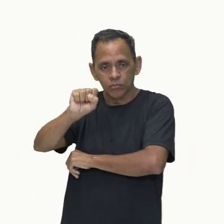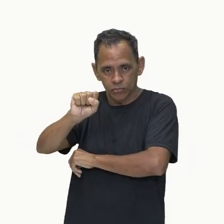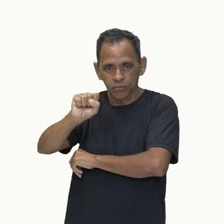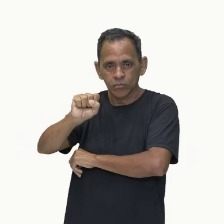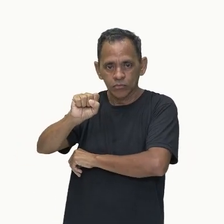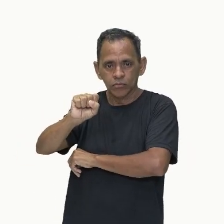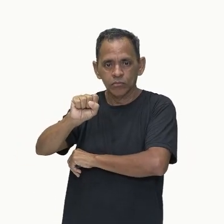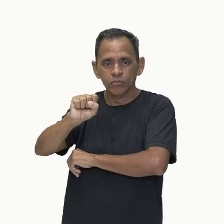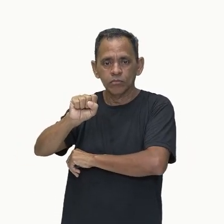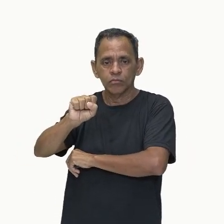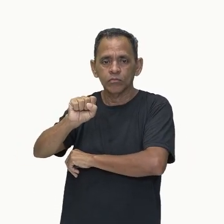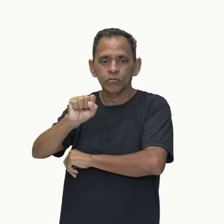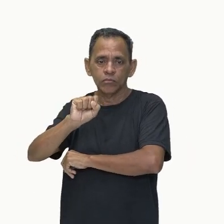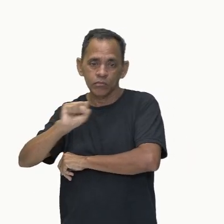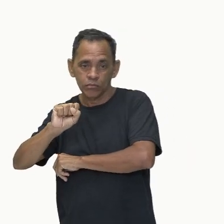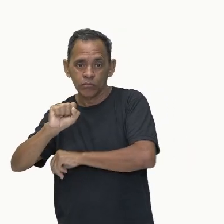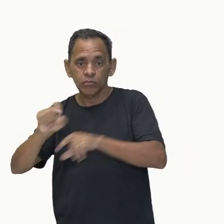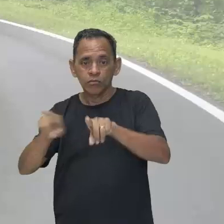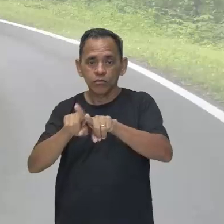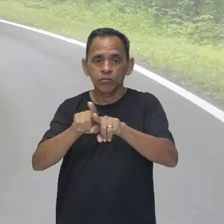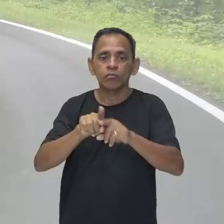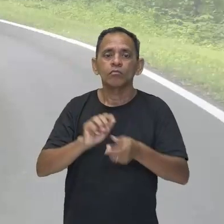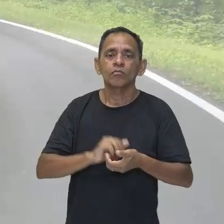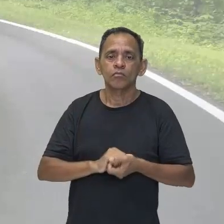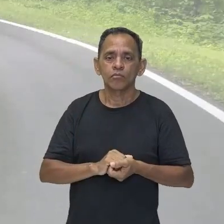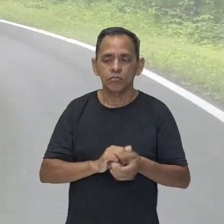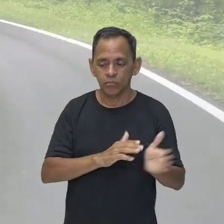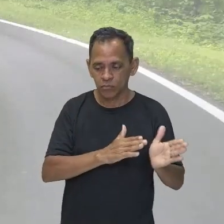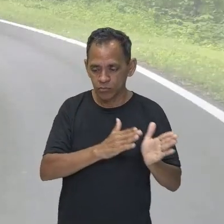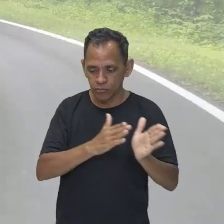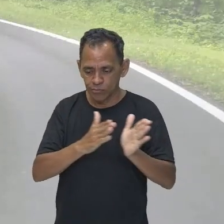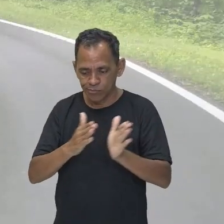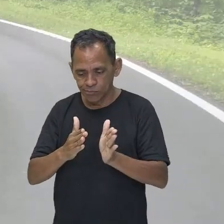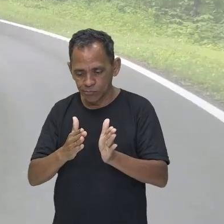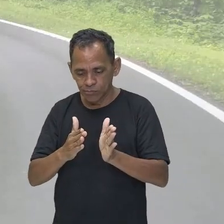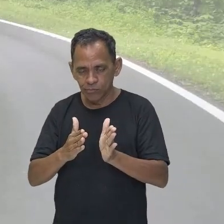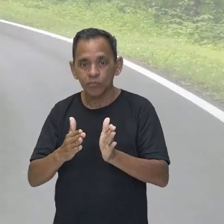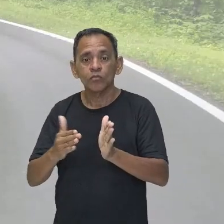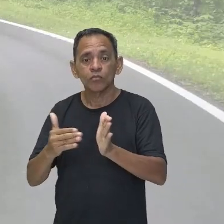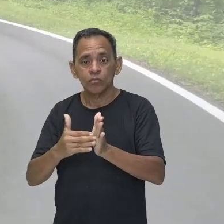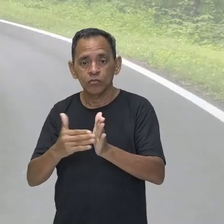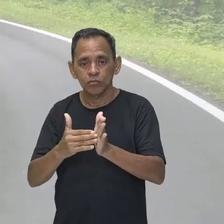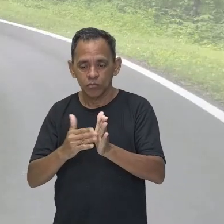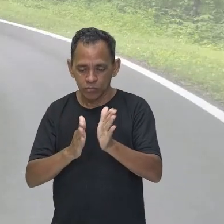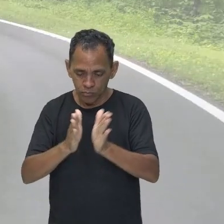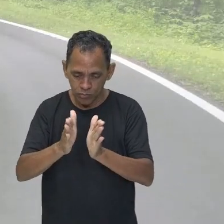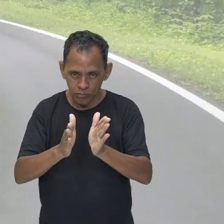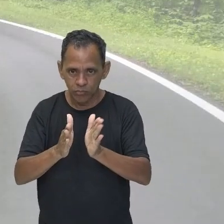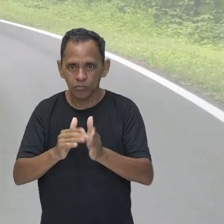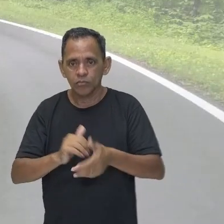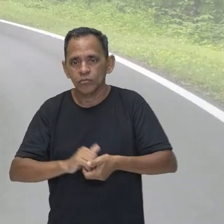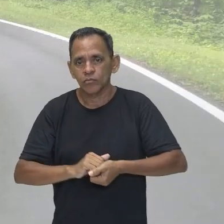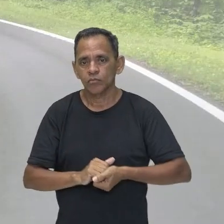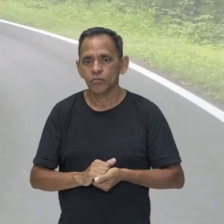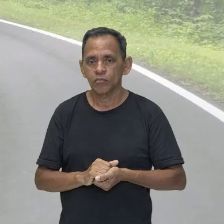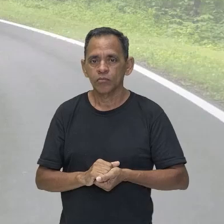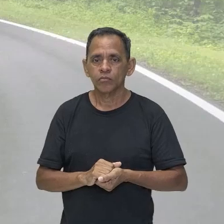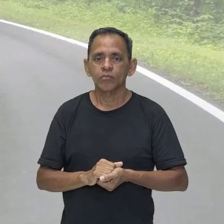pela origem dos espaços, pessoal. Que maravilhosa essa aula, né, turma? Bom,